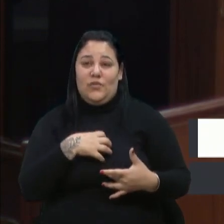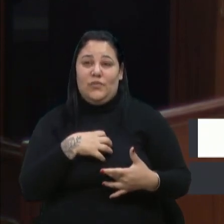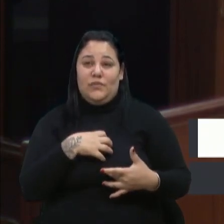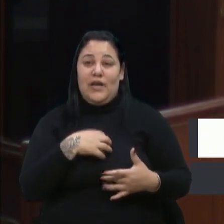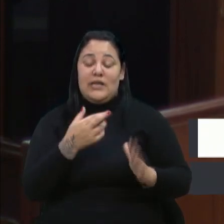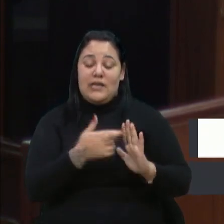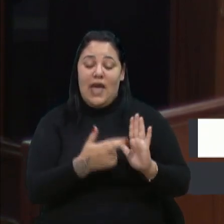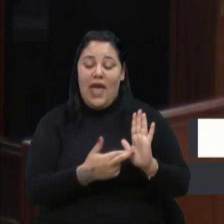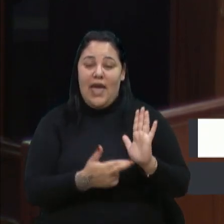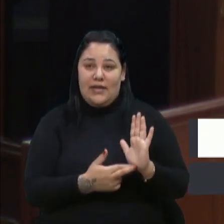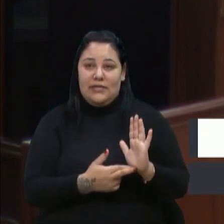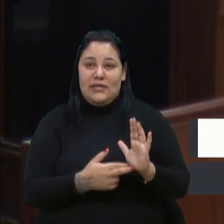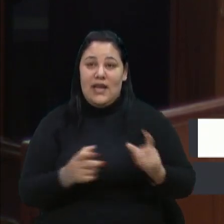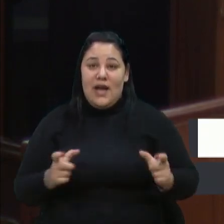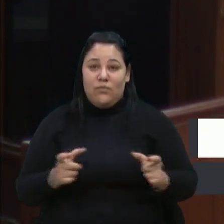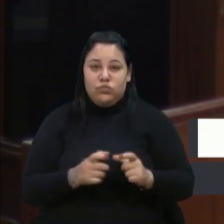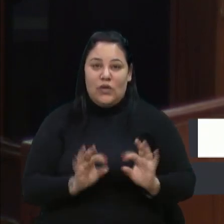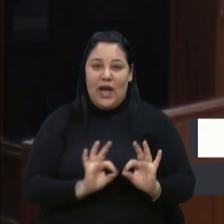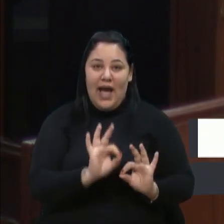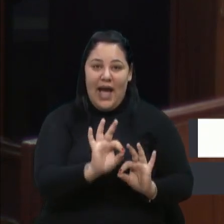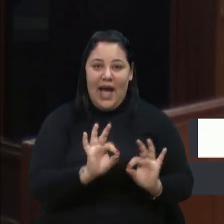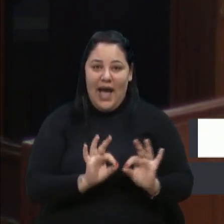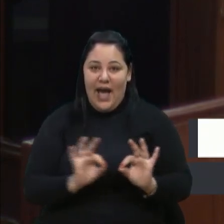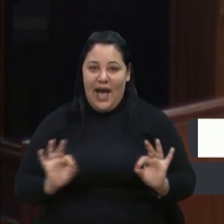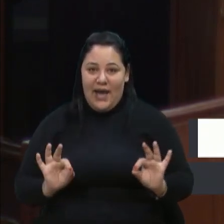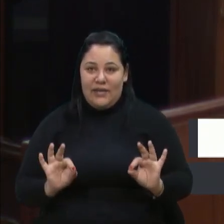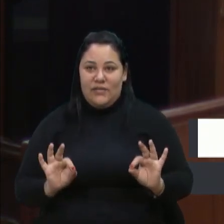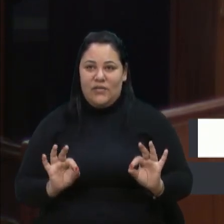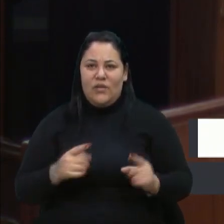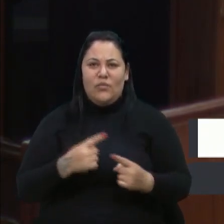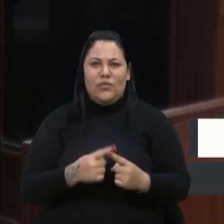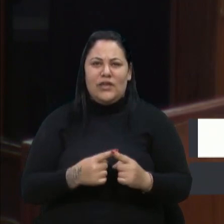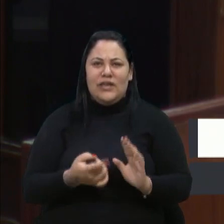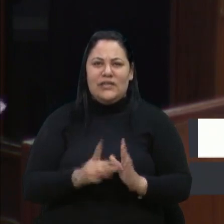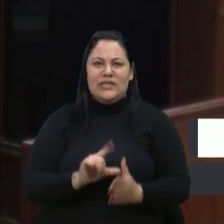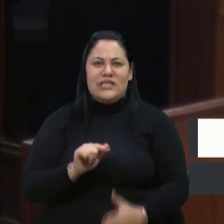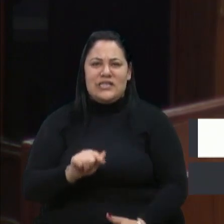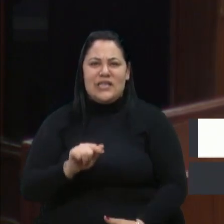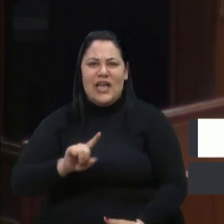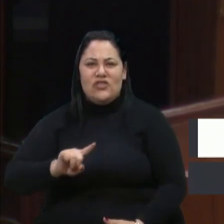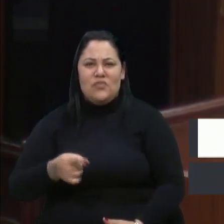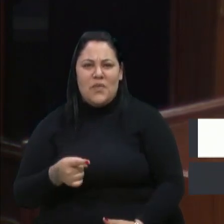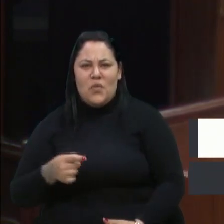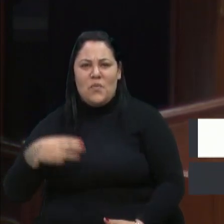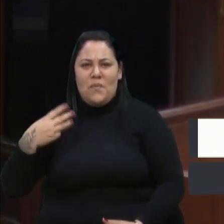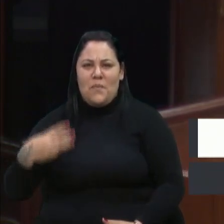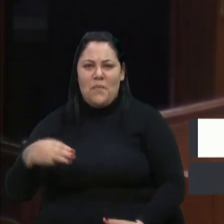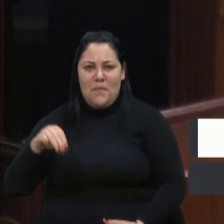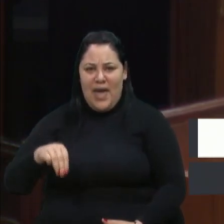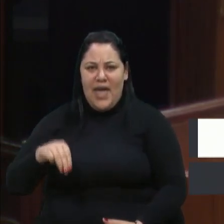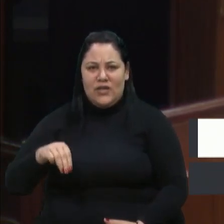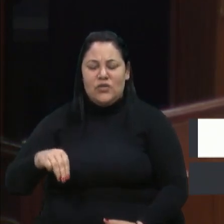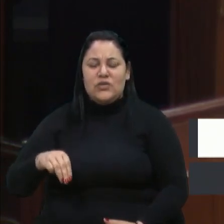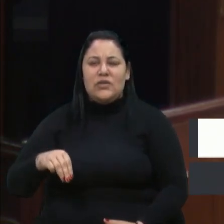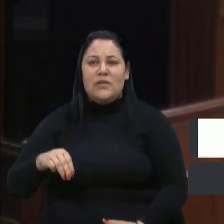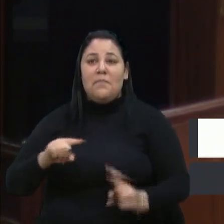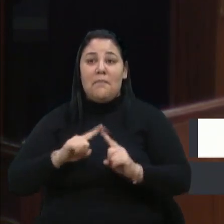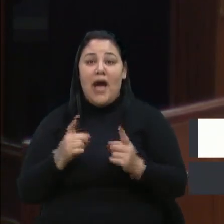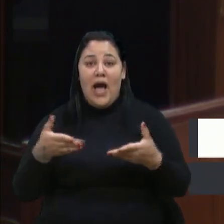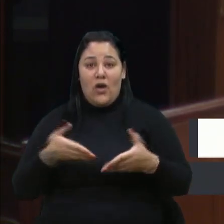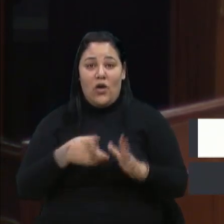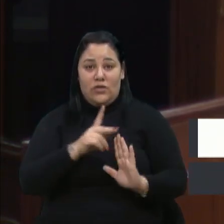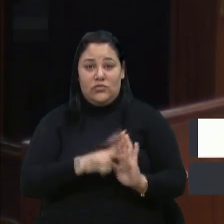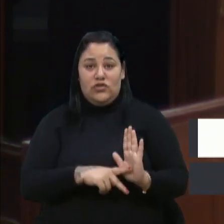estarem diminuídas, as bancas eram cerca de 7 mil metros no antigo projeto, mas agora,